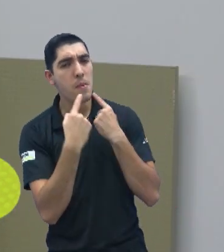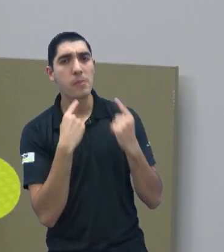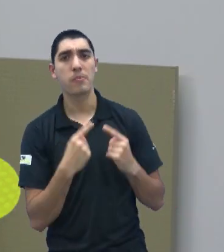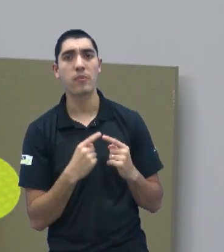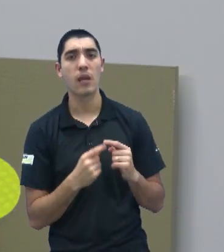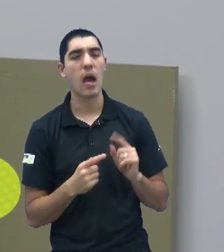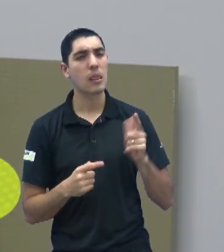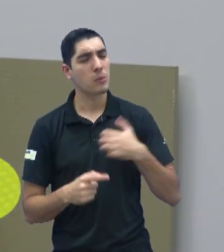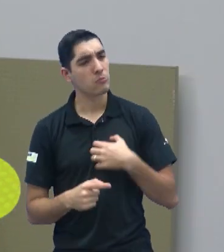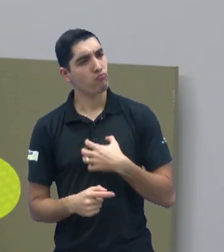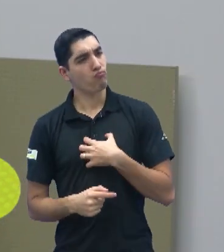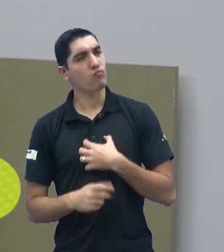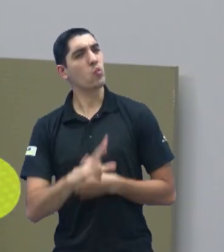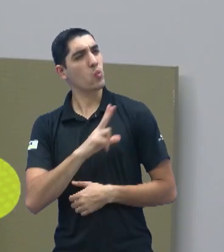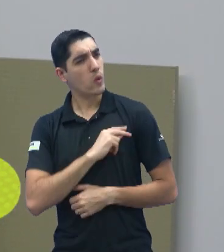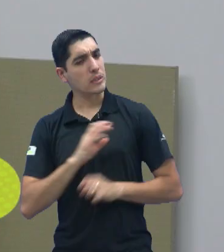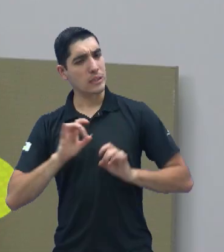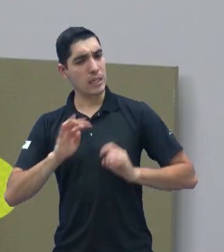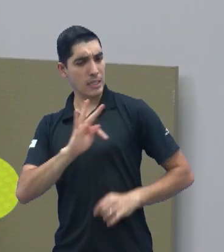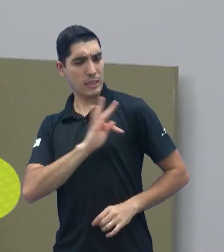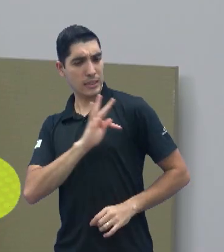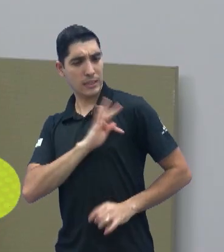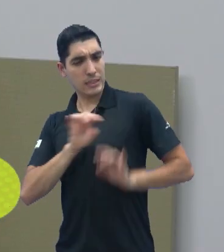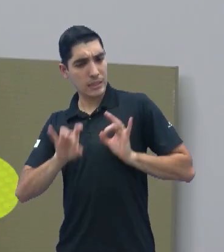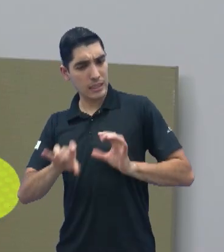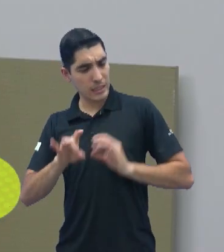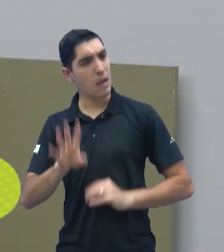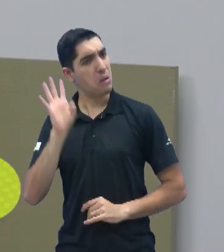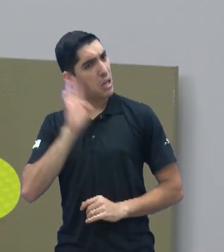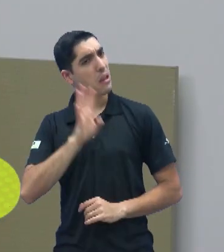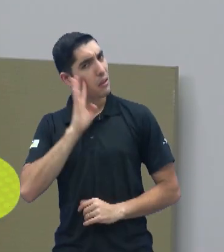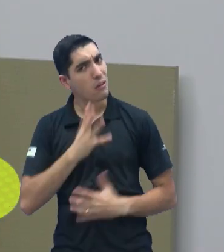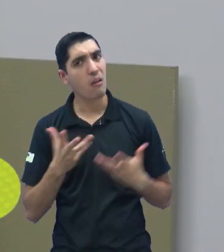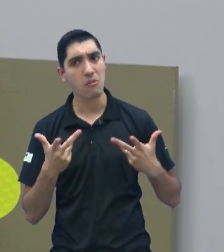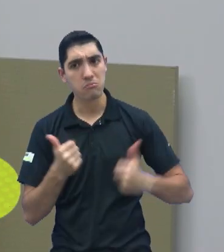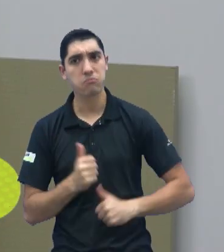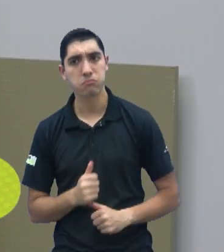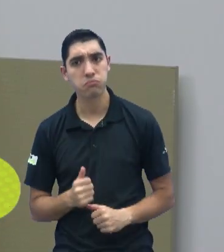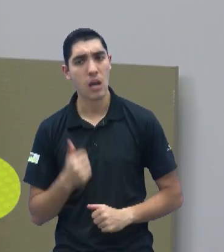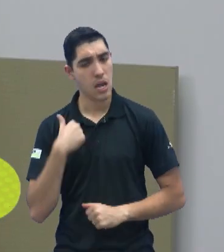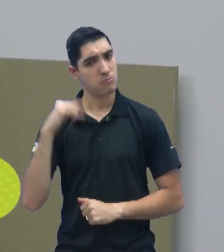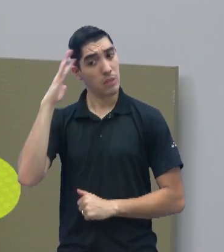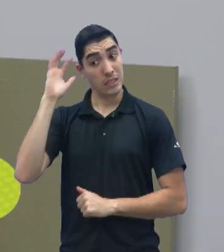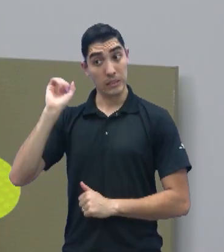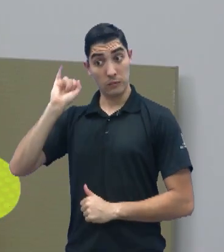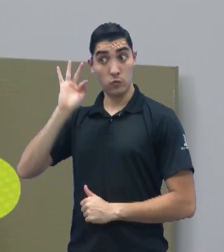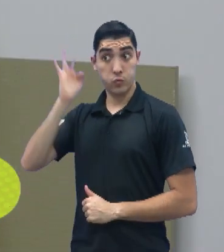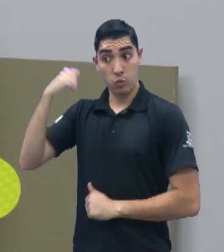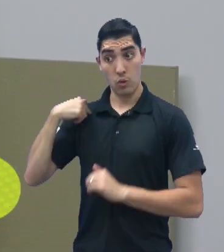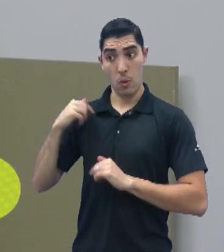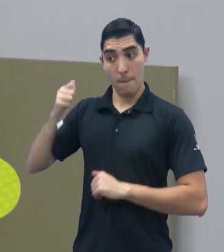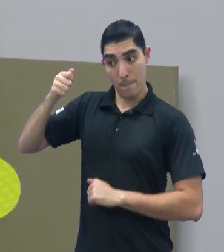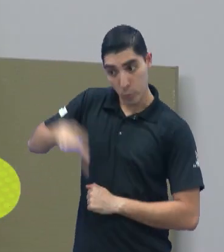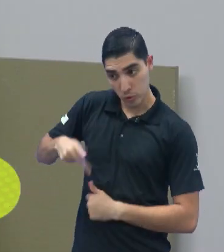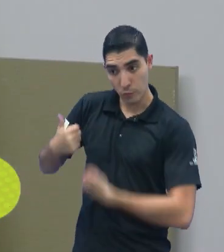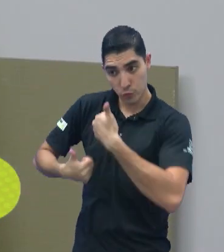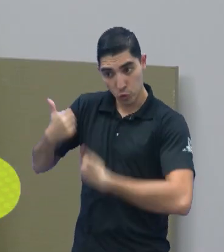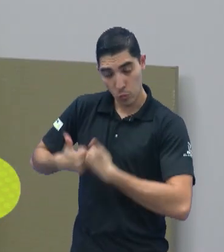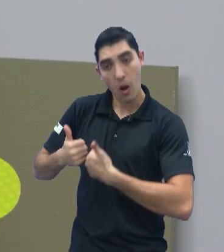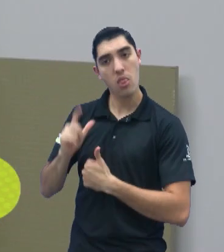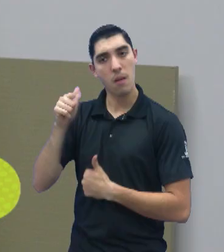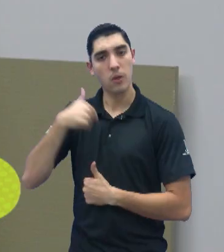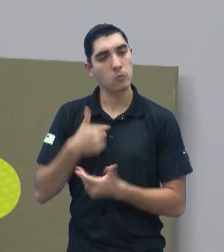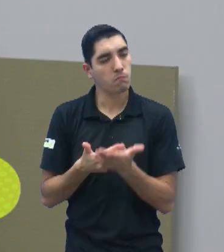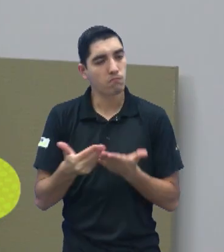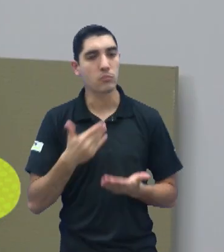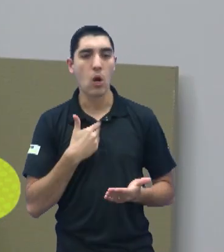negócio legal, cara, né? Apesar do treinador sofrer um pouco aí, eu acho que pós-carreira, isso aí pode ser interessante para minha vida. E aí fui treinando, fui indo para lá,